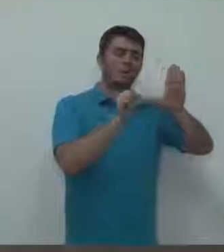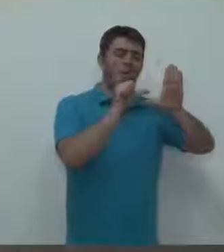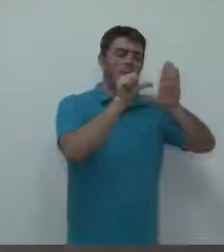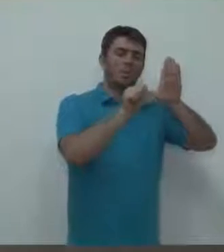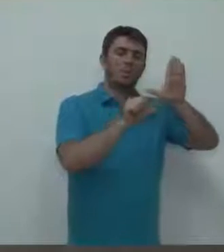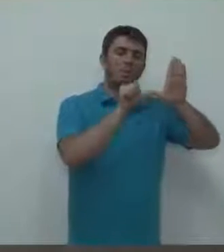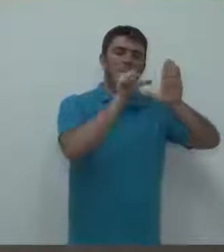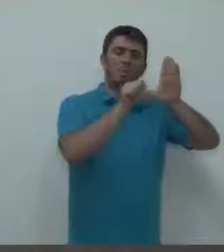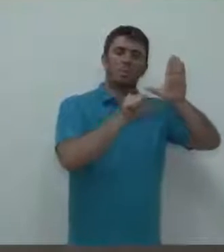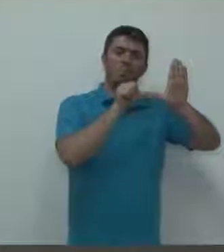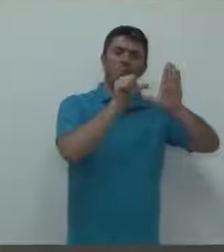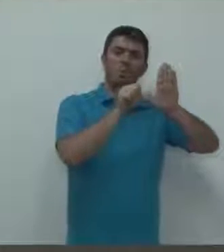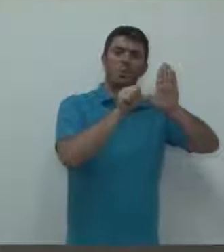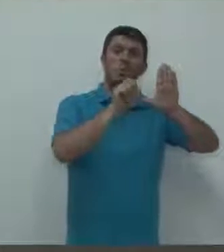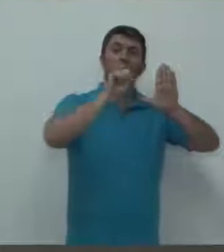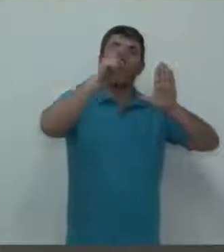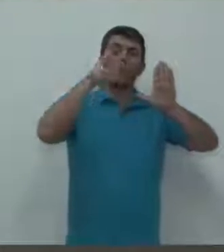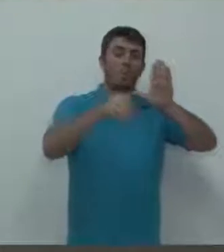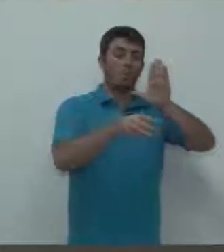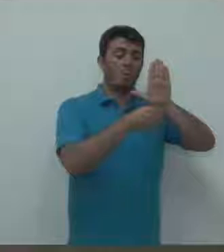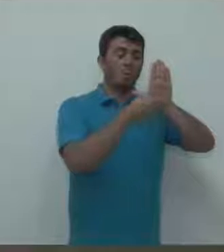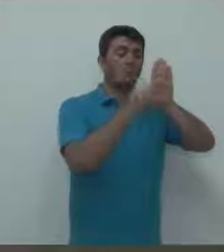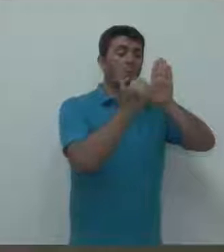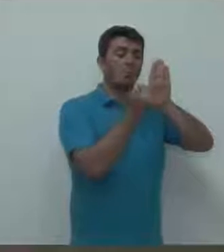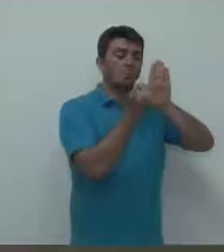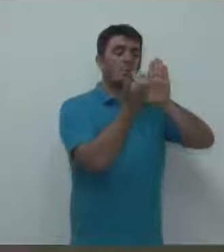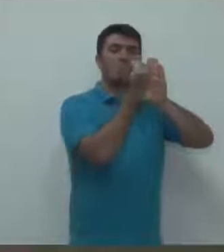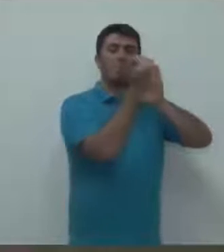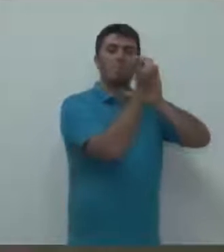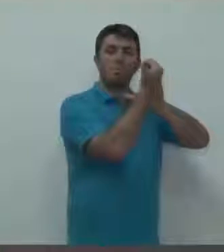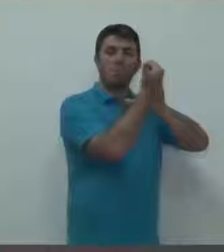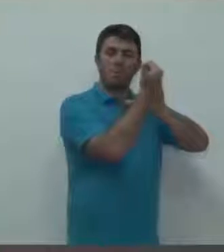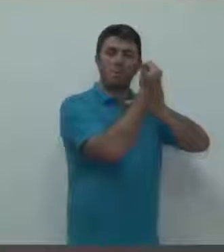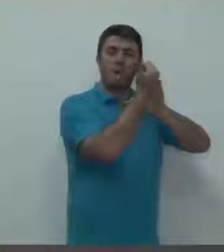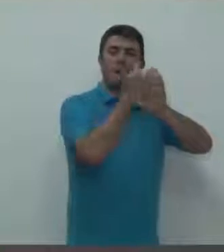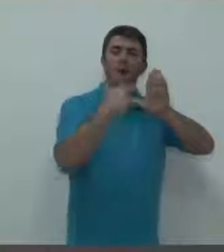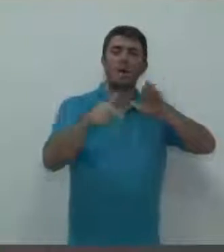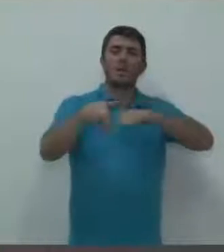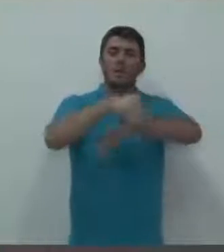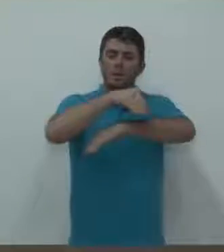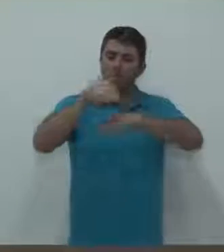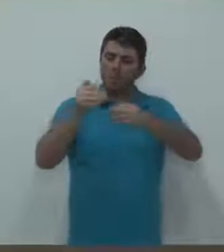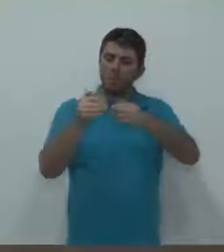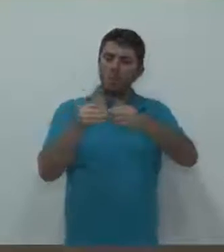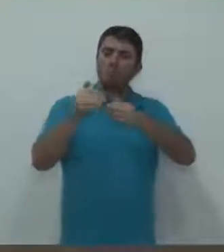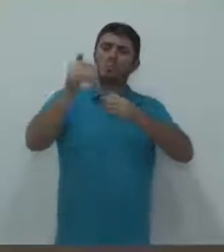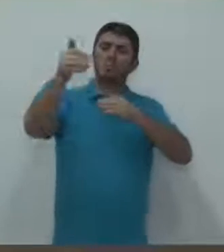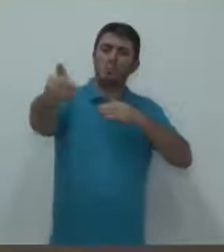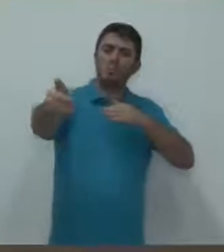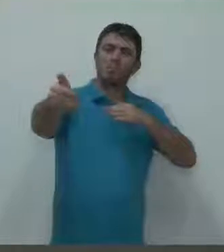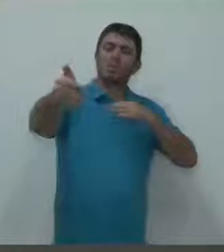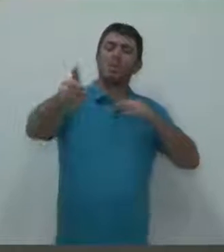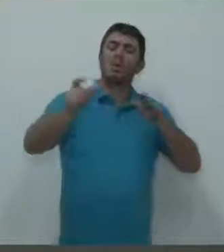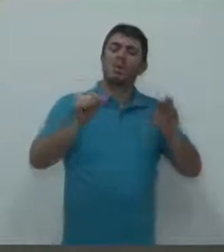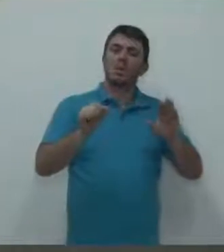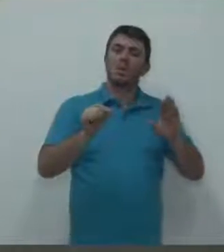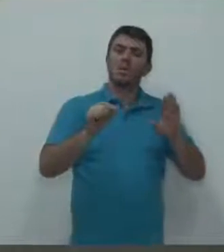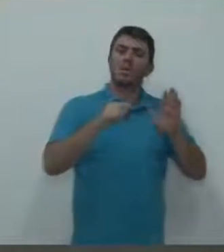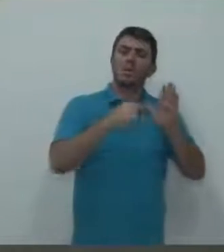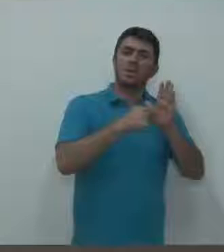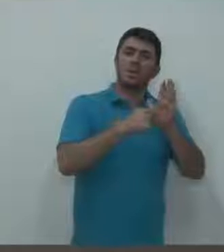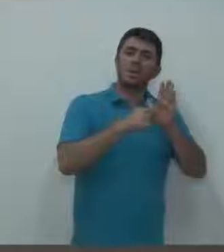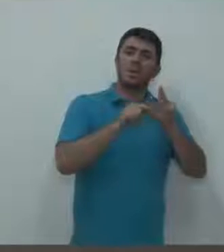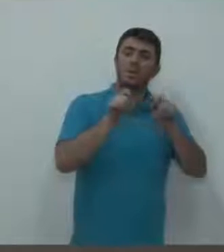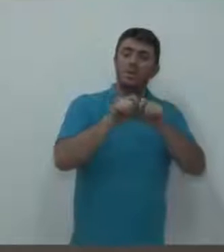modificativa, ou até uma aditiva, adicionando esse outro trecho da Abrão Calil A1, ou uma modificativa nela própria, deixando claro que era até